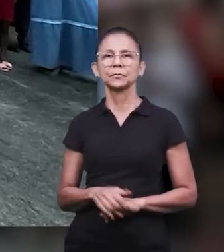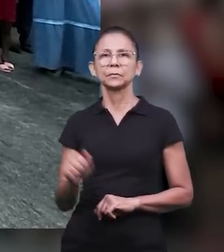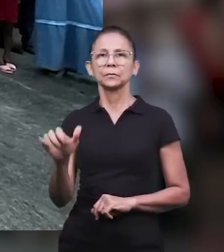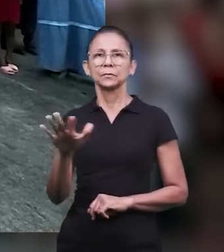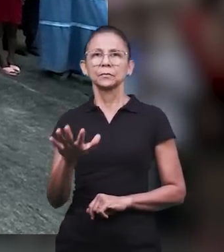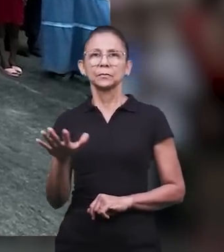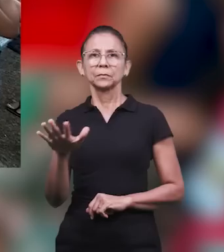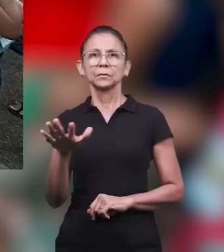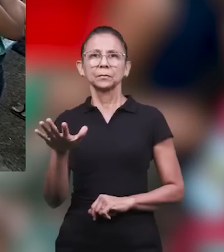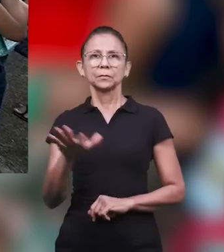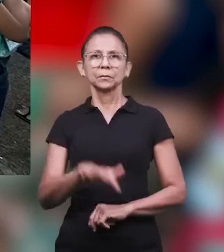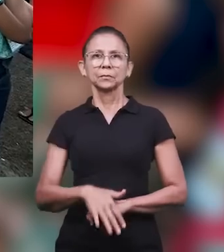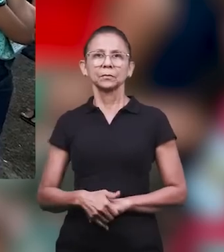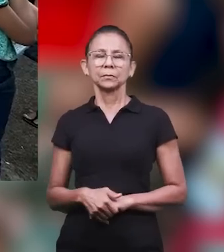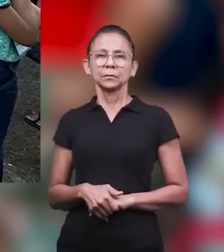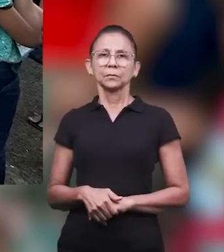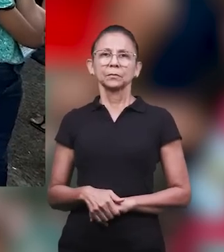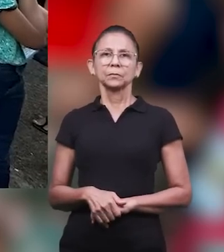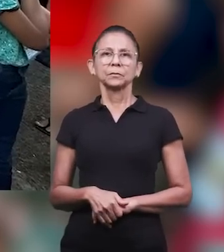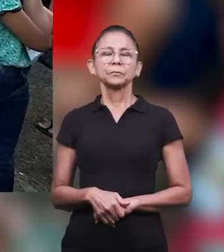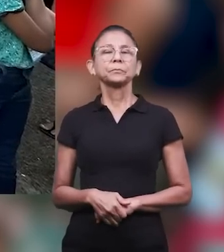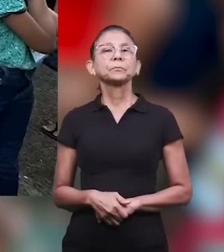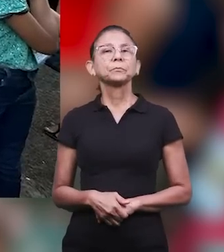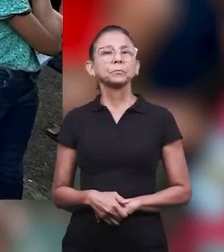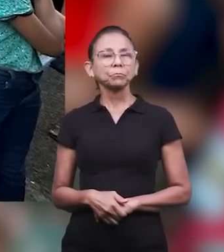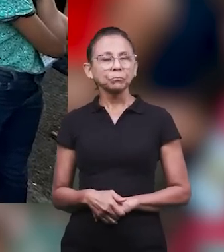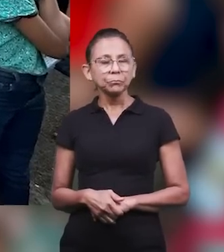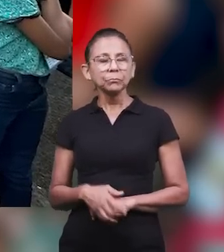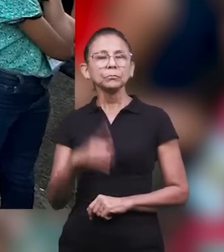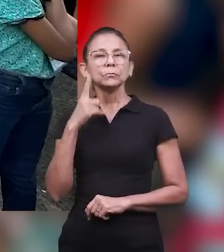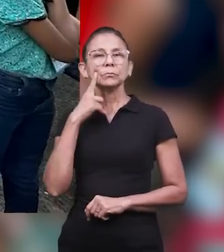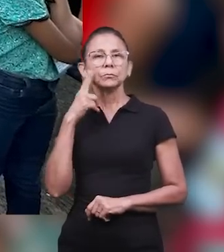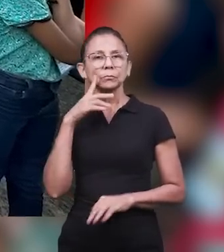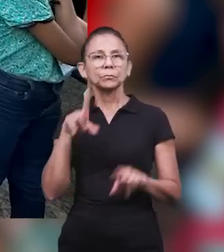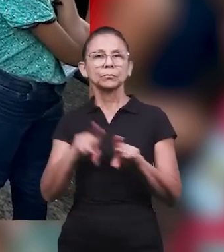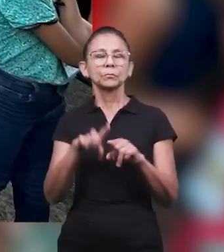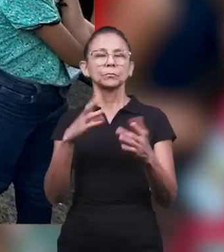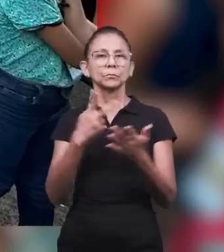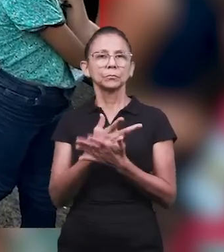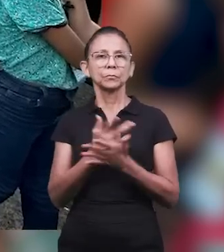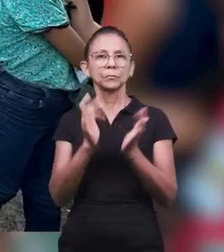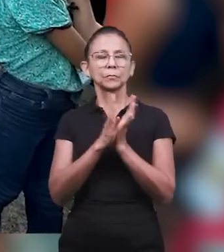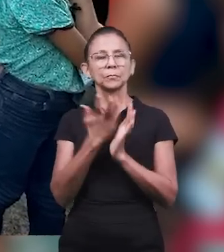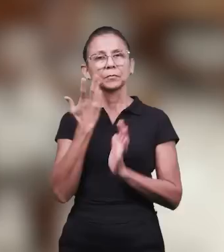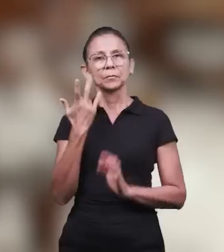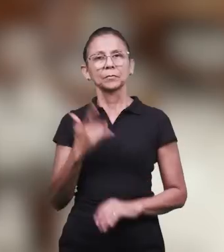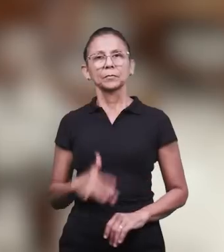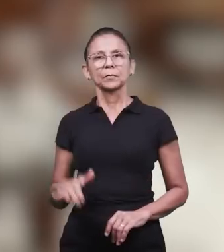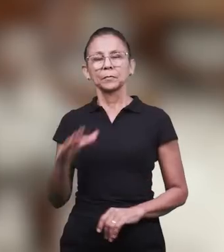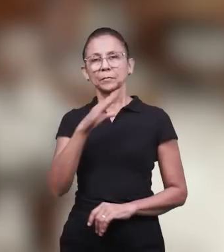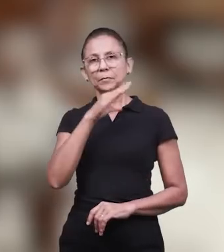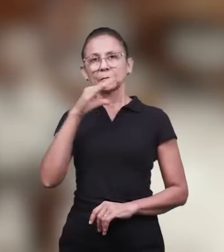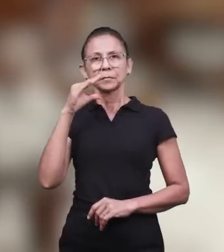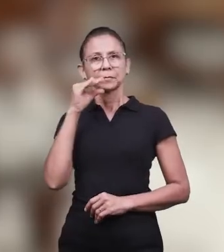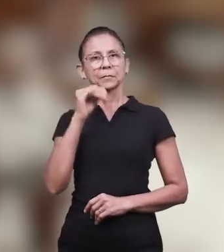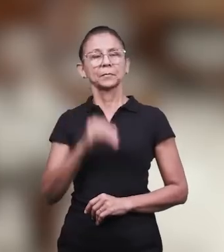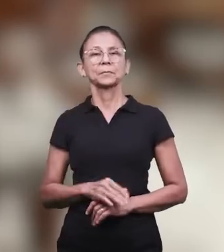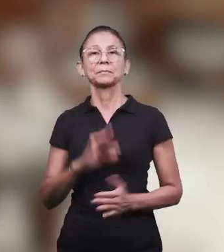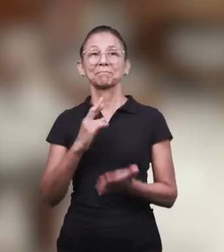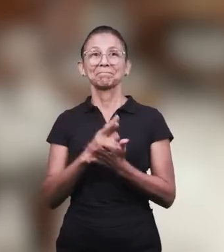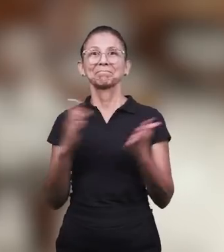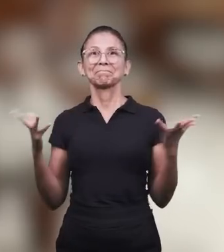Alex Moura, recebemos fotos do seminário das crianças intermediários e adolescentes com um